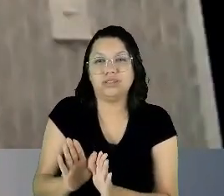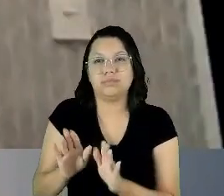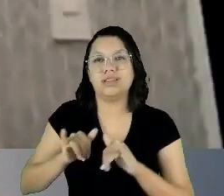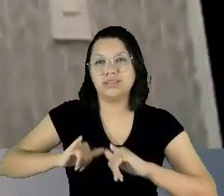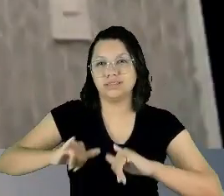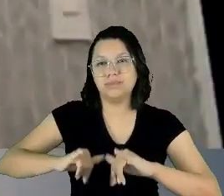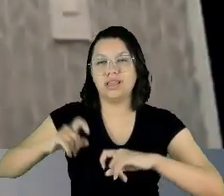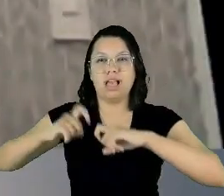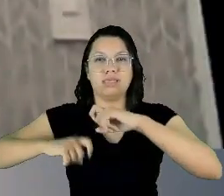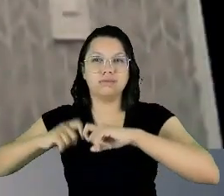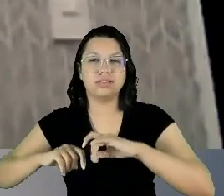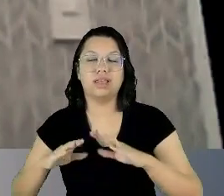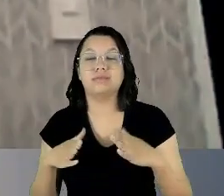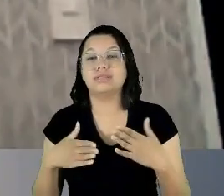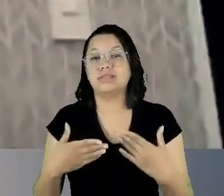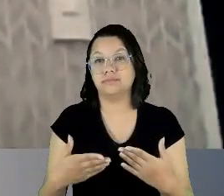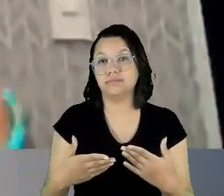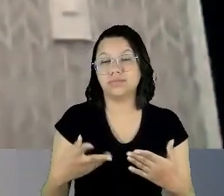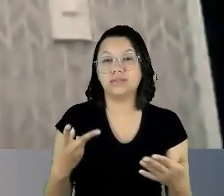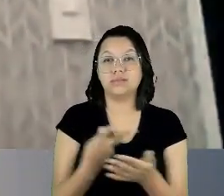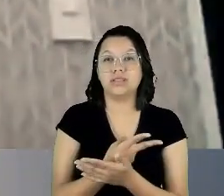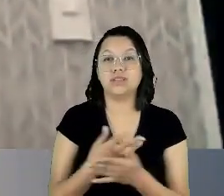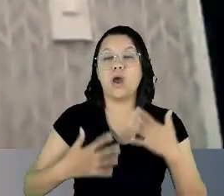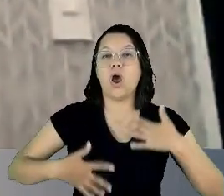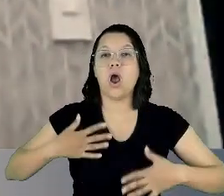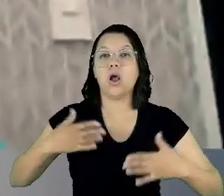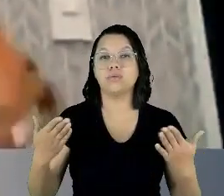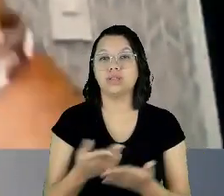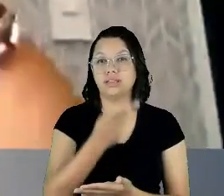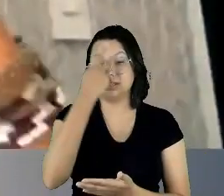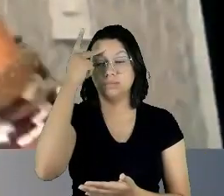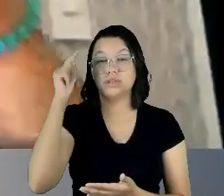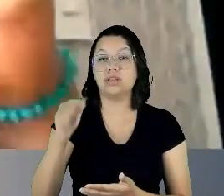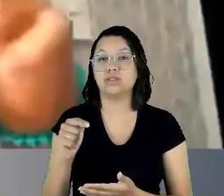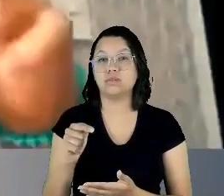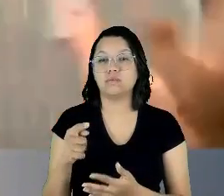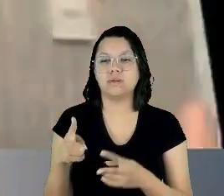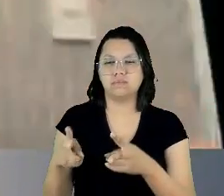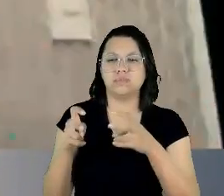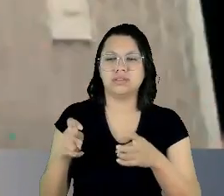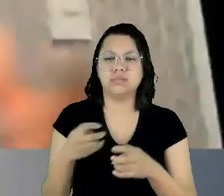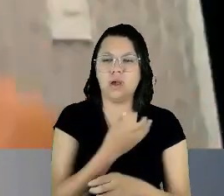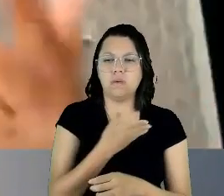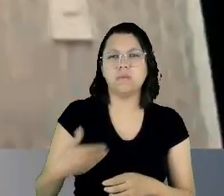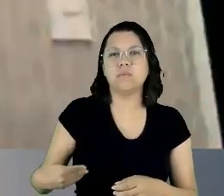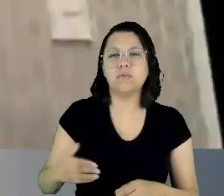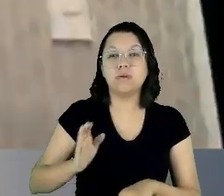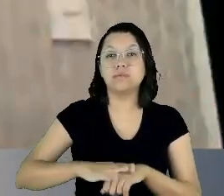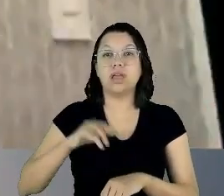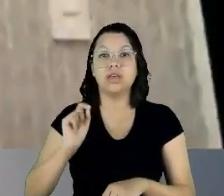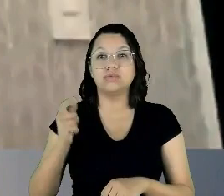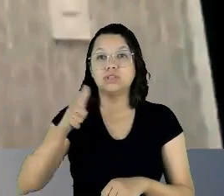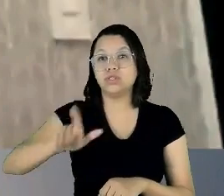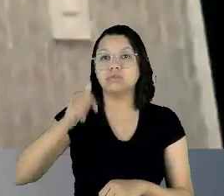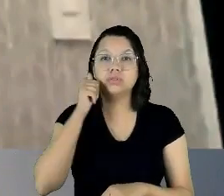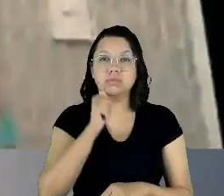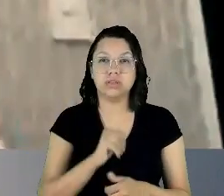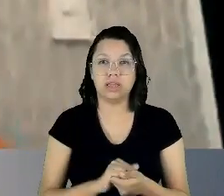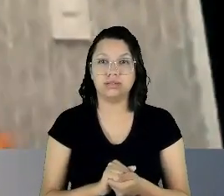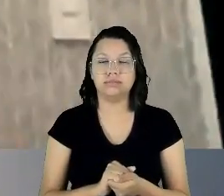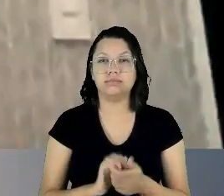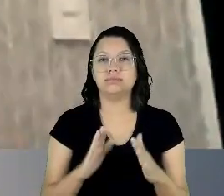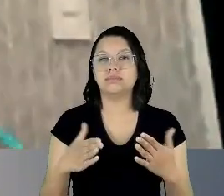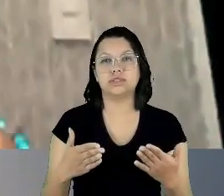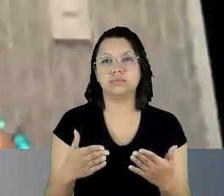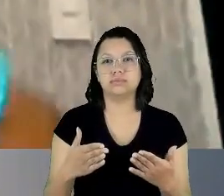e, consequentemente, acaba que o corpo dessas pessoas é muito tido como público, muito mais do que das outras mulheres.